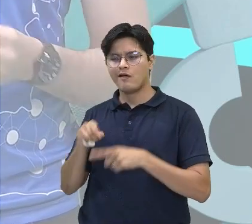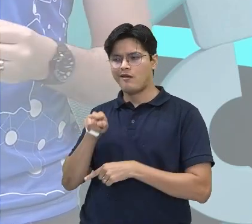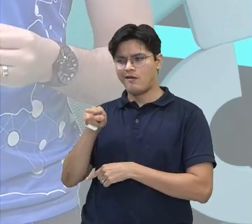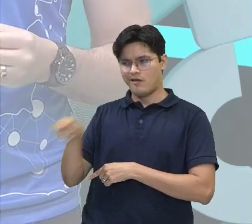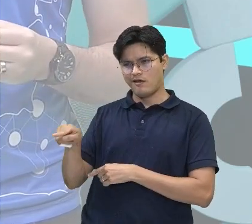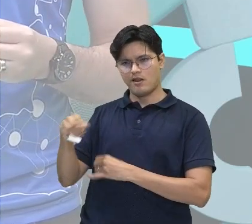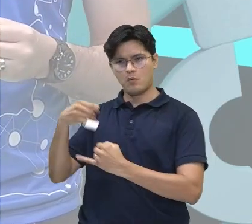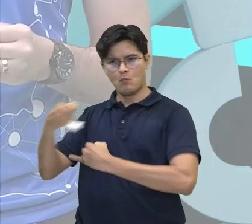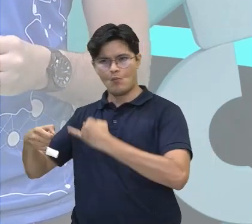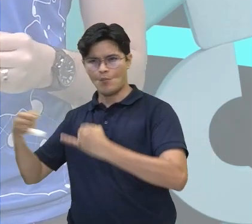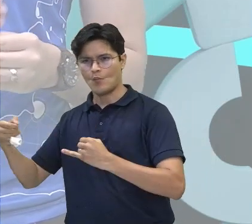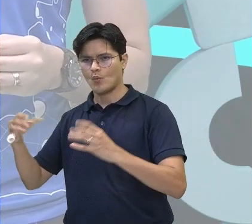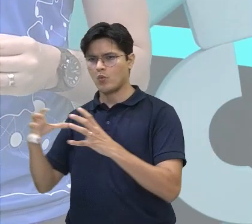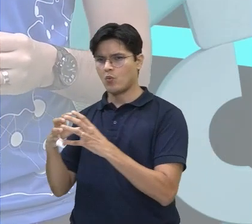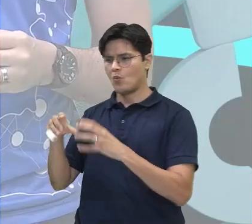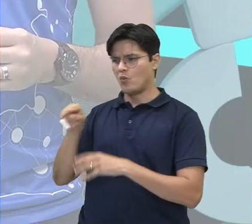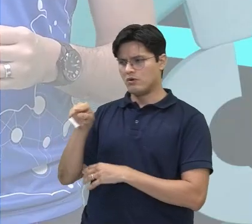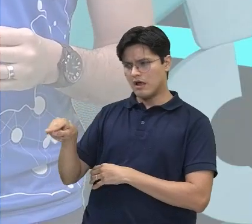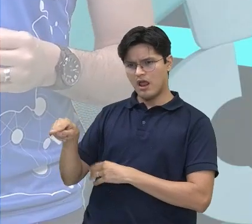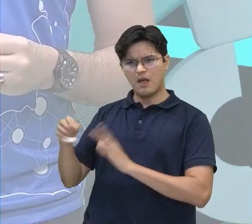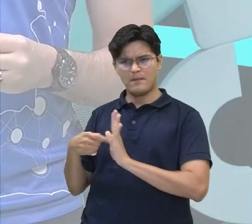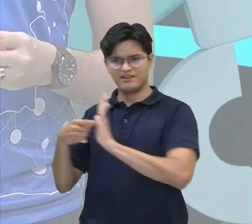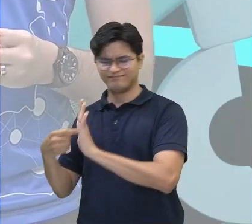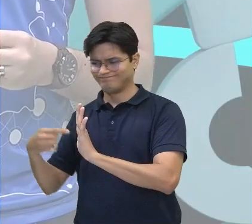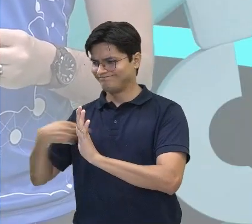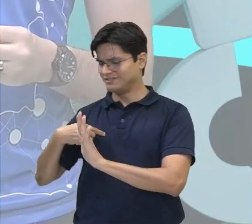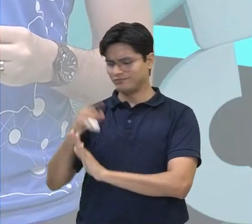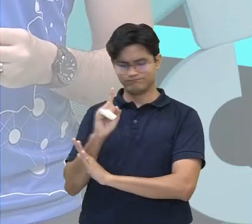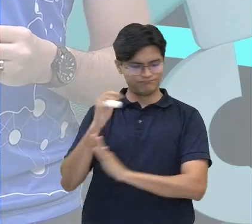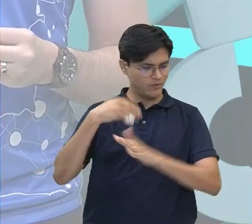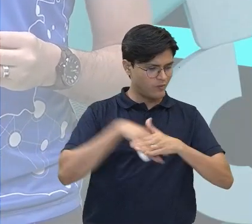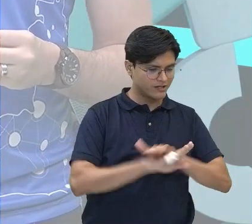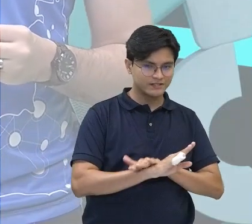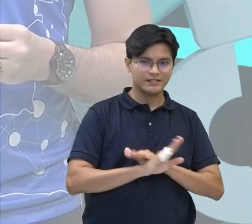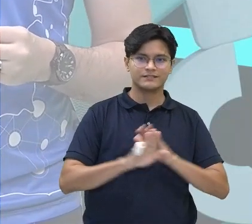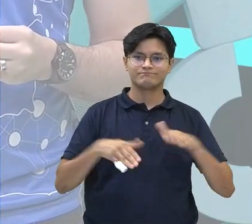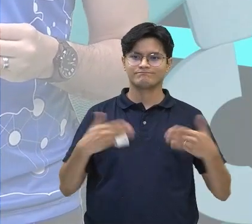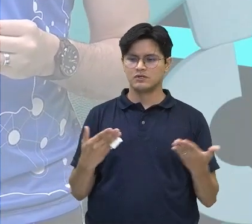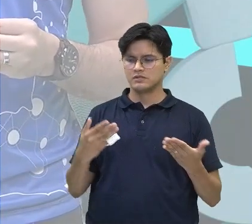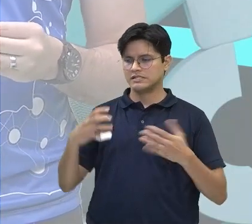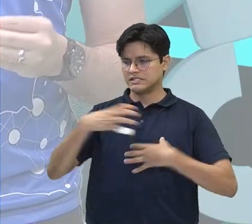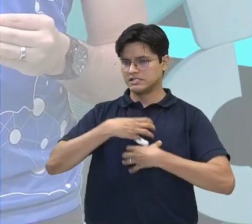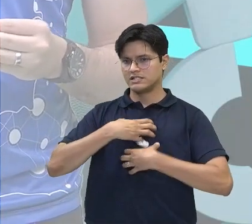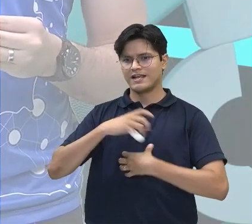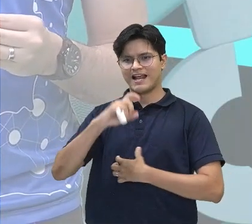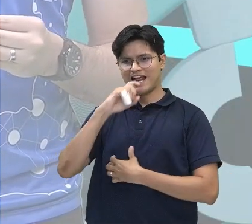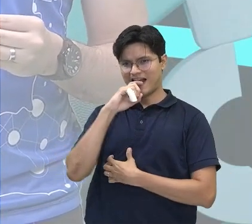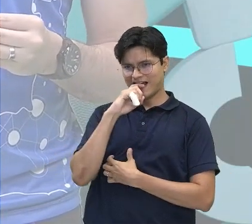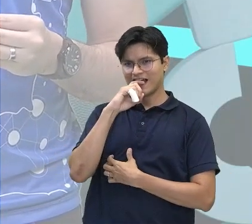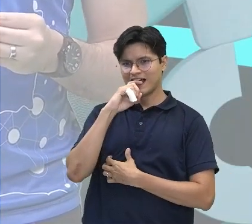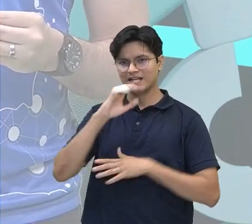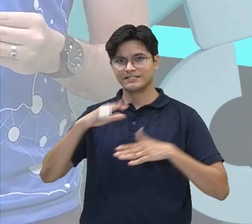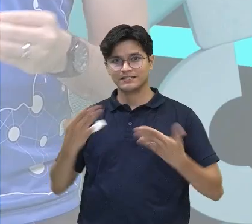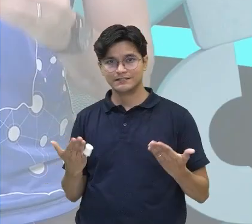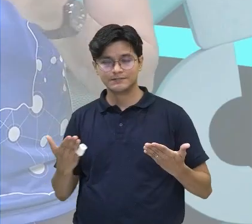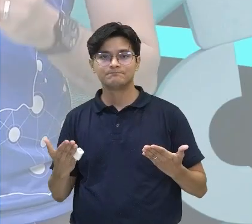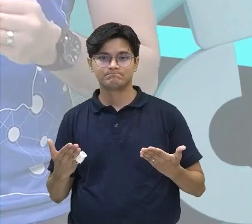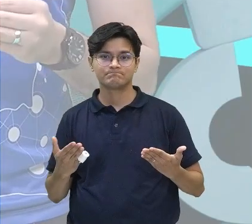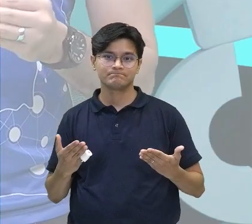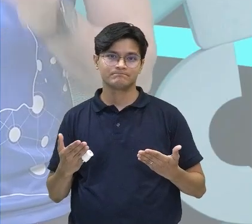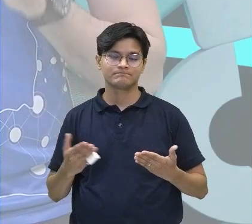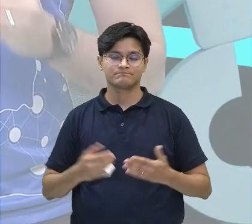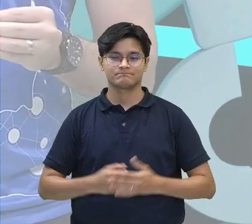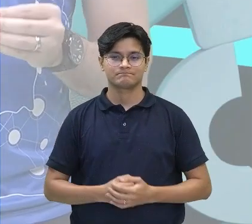pode estar antes do fim do texto, né? Talvez a agulha, sentindo já que a linha ia aparecer mais do que ela,